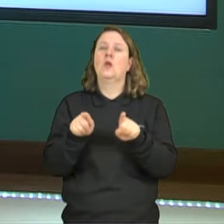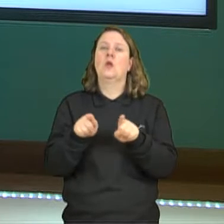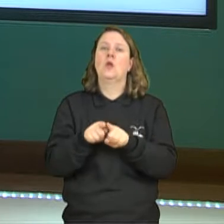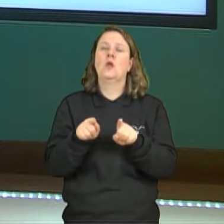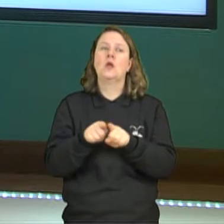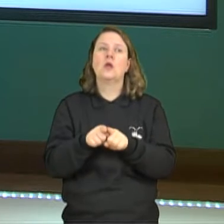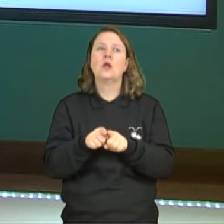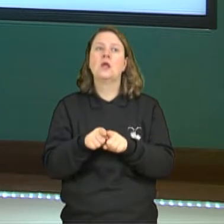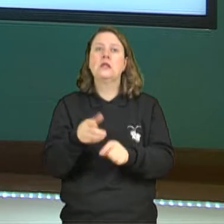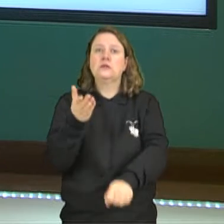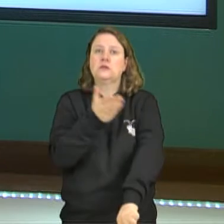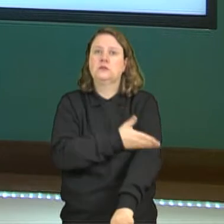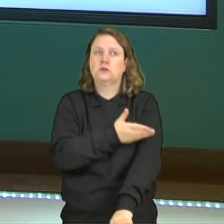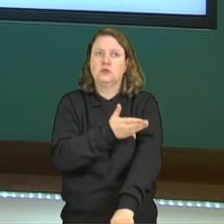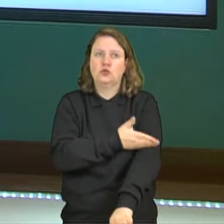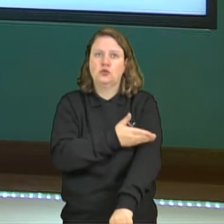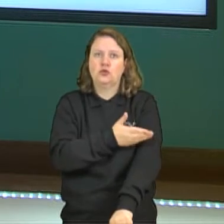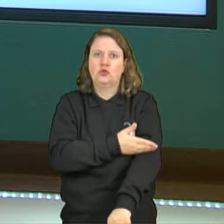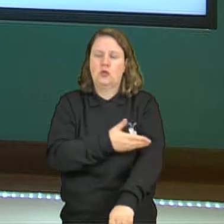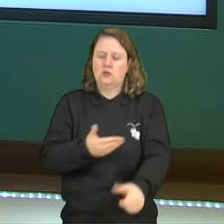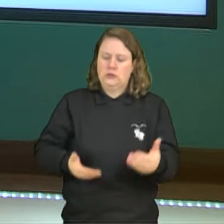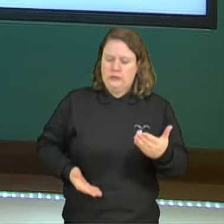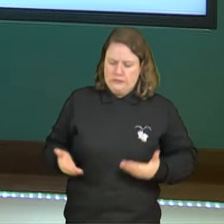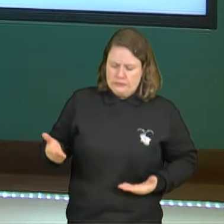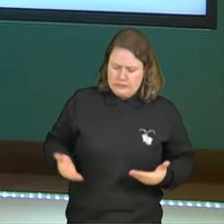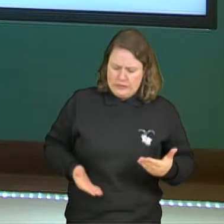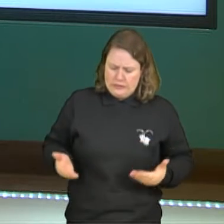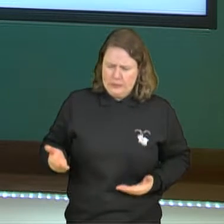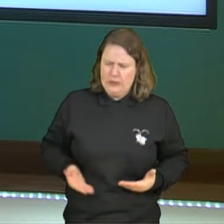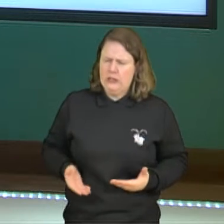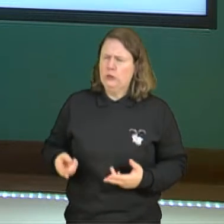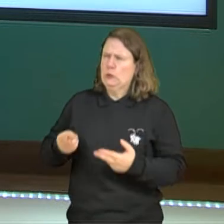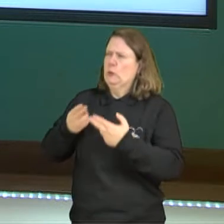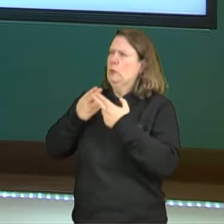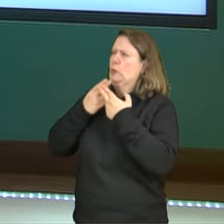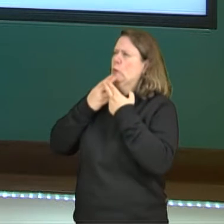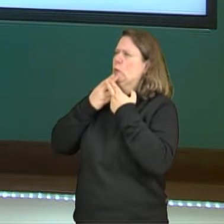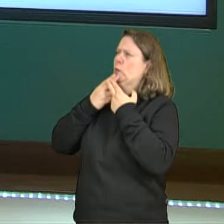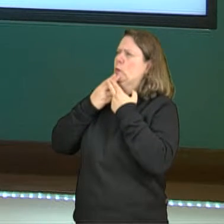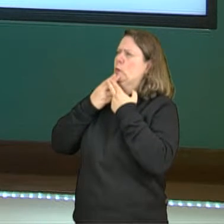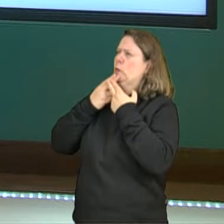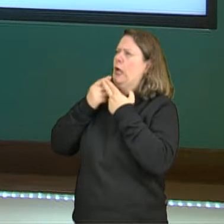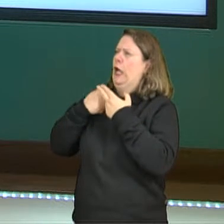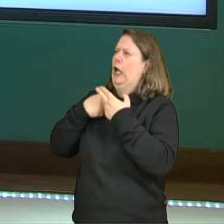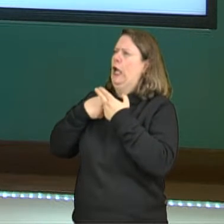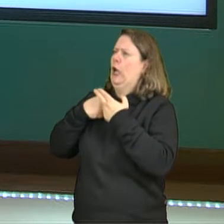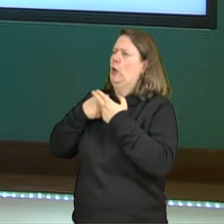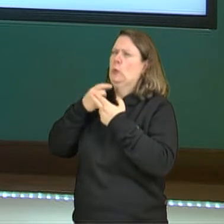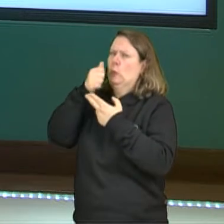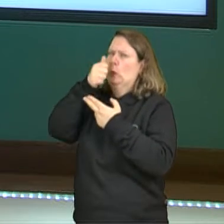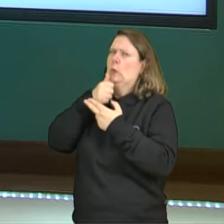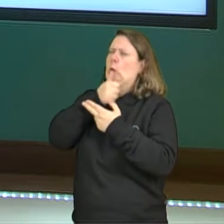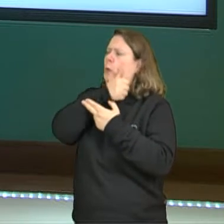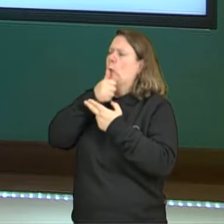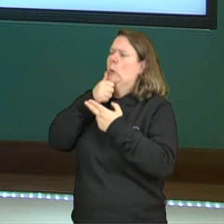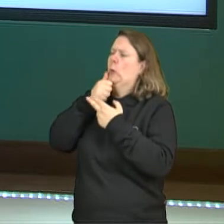Média, no feudalismo, o servo vai jurar fidelidade ao seu senhor feudal. E o